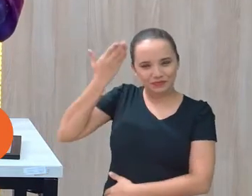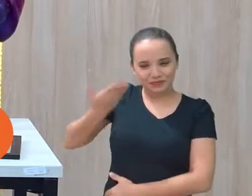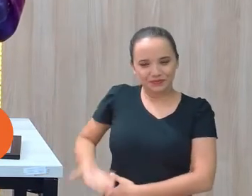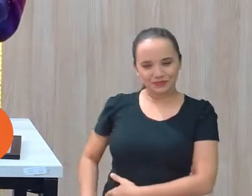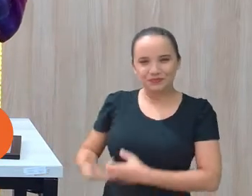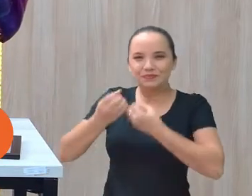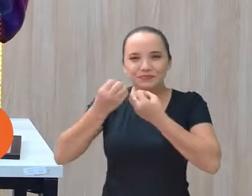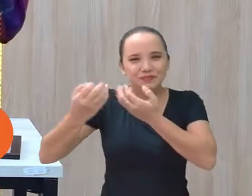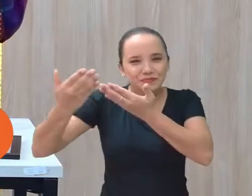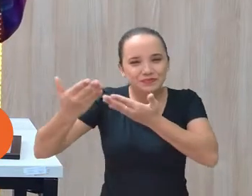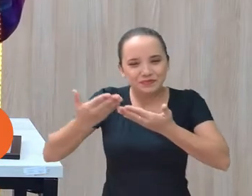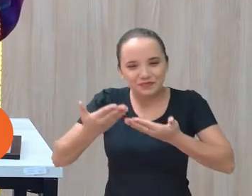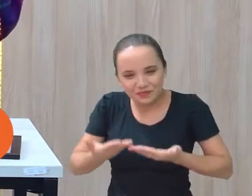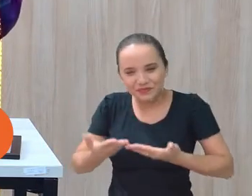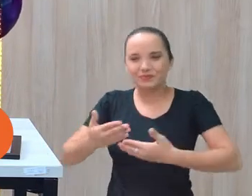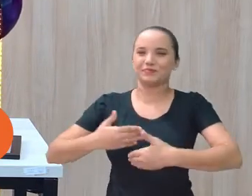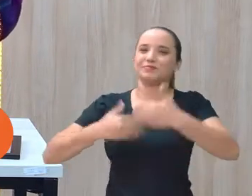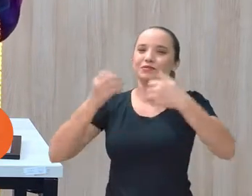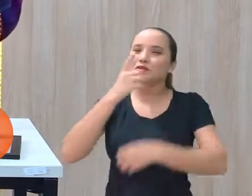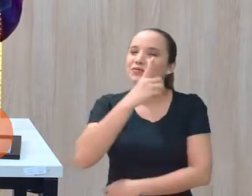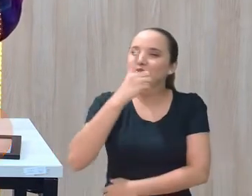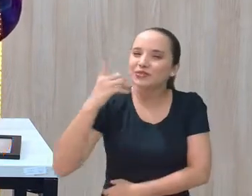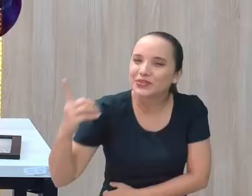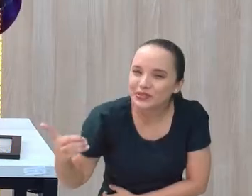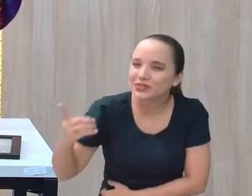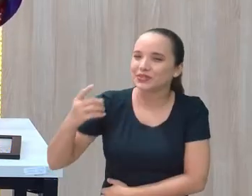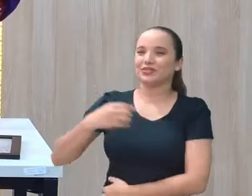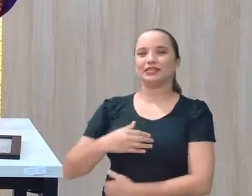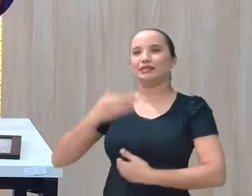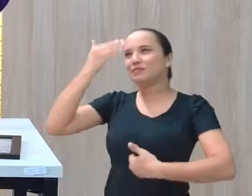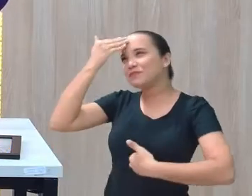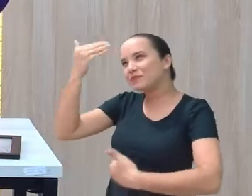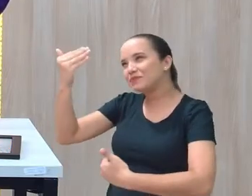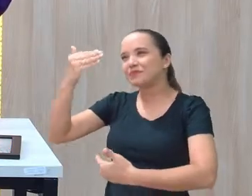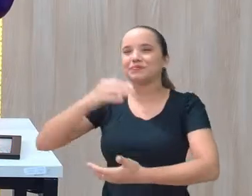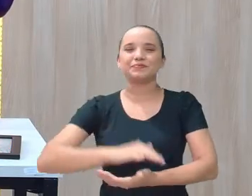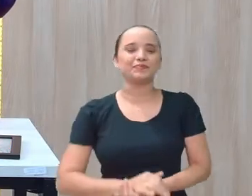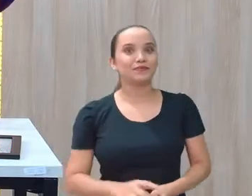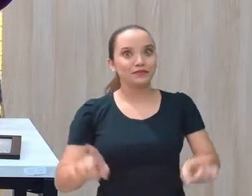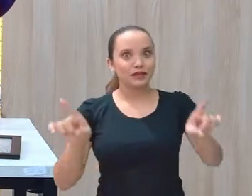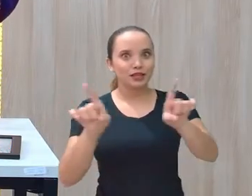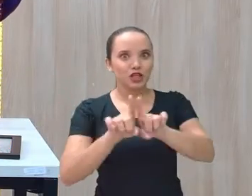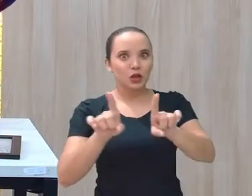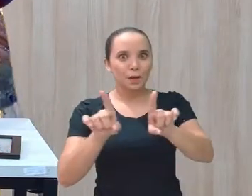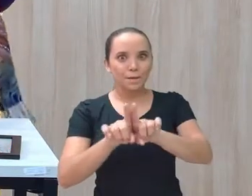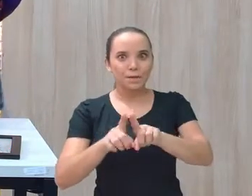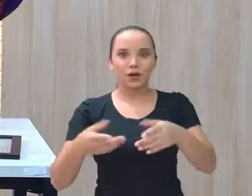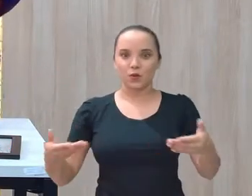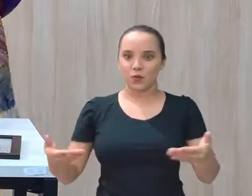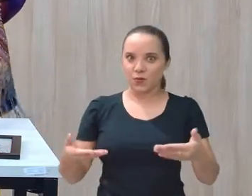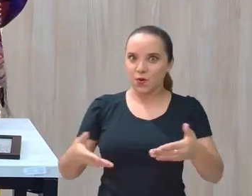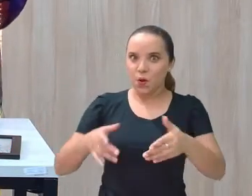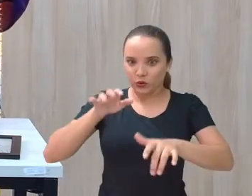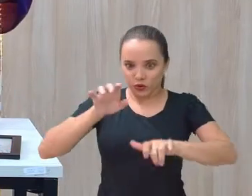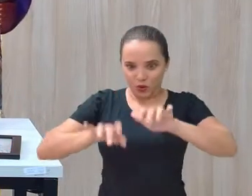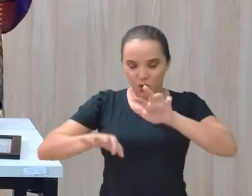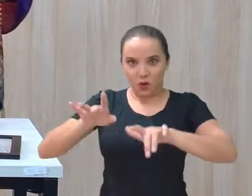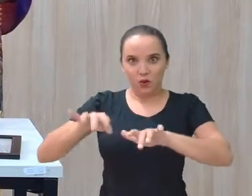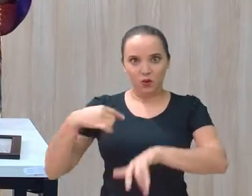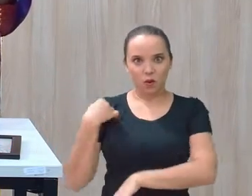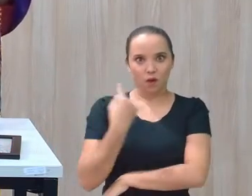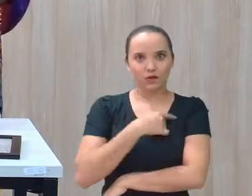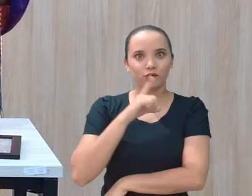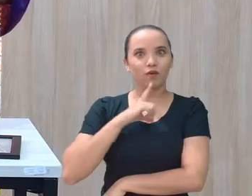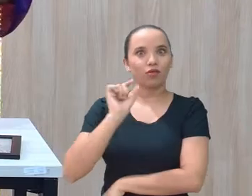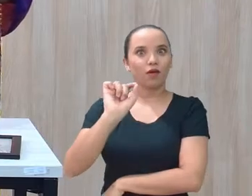Brielle, seja bem-vinda. Bom dia. E hoje no chat com a gente está